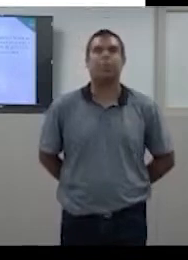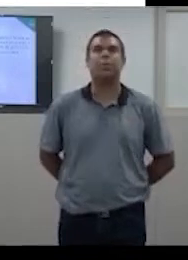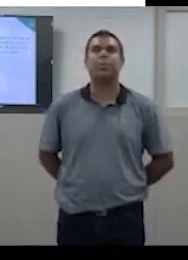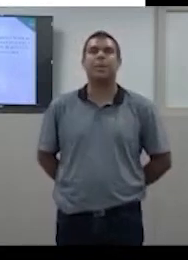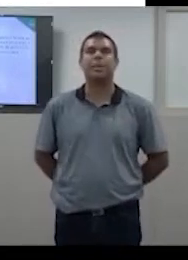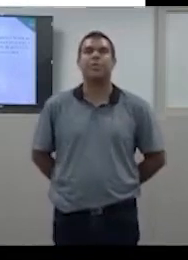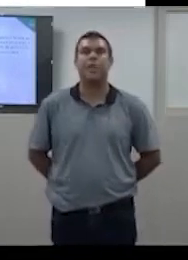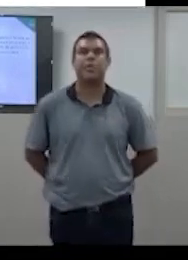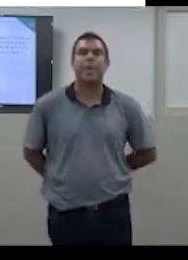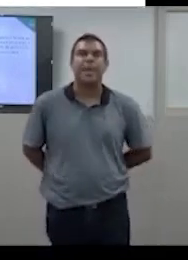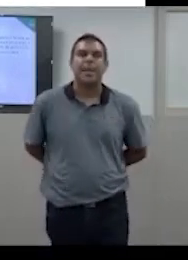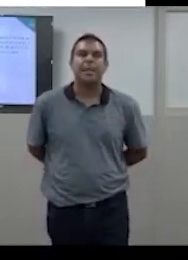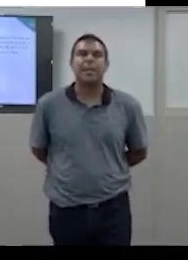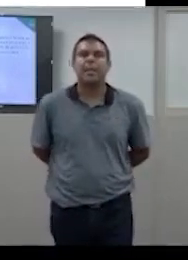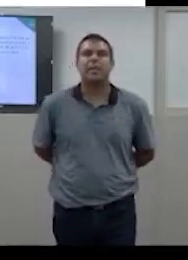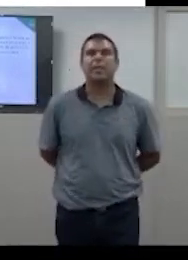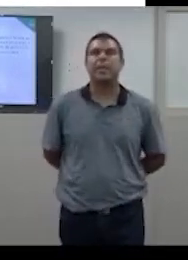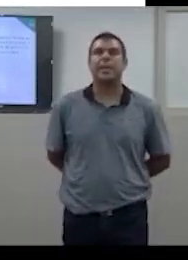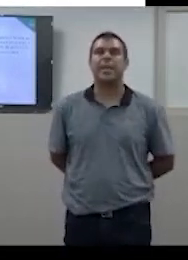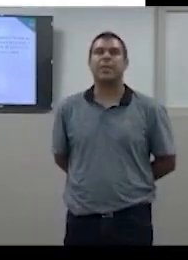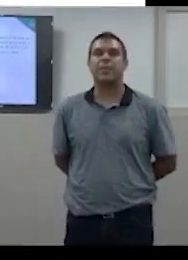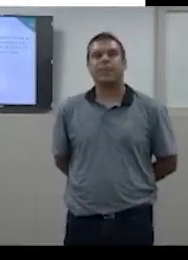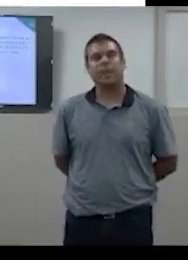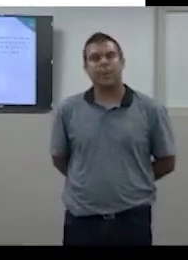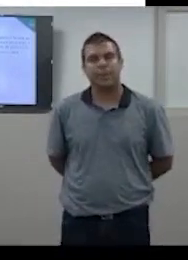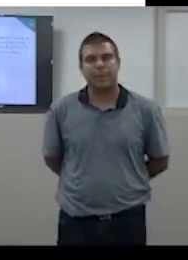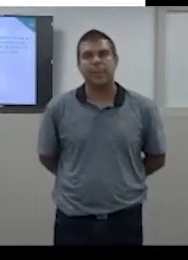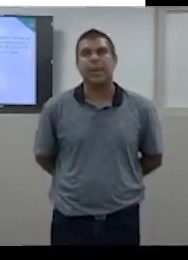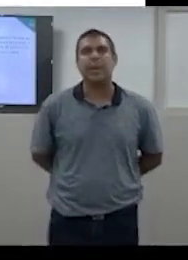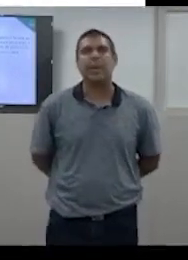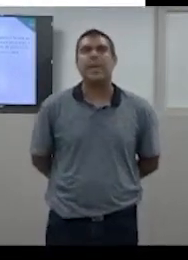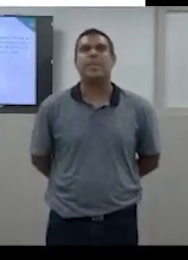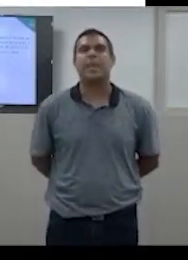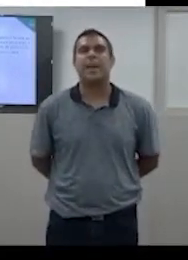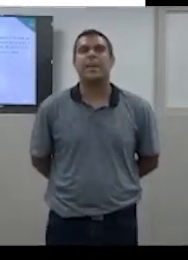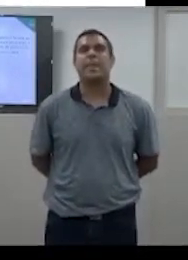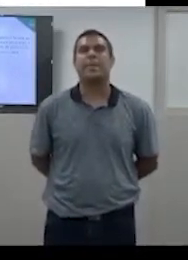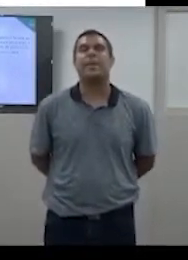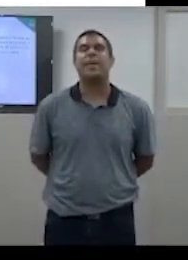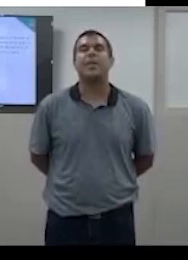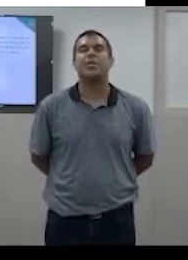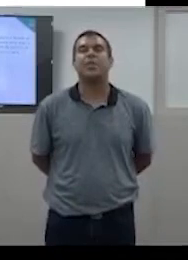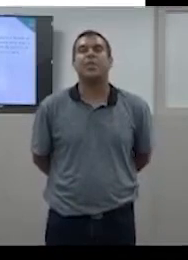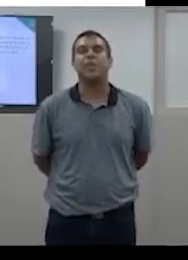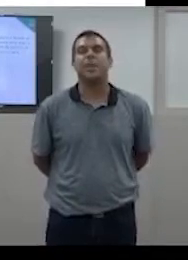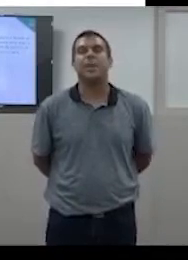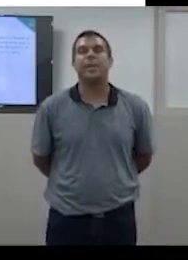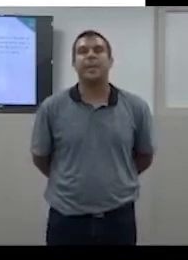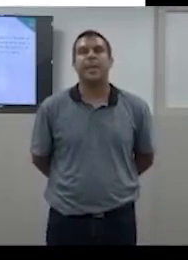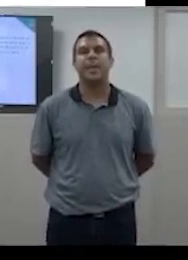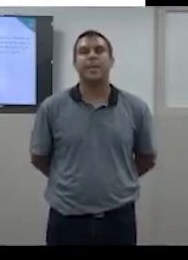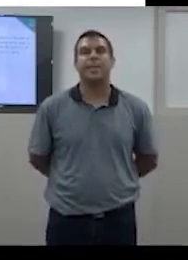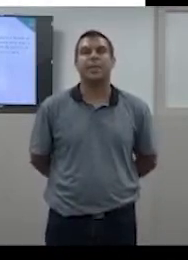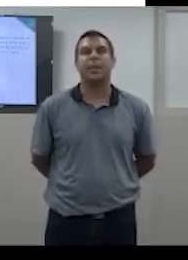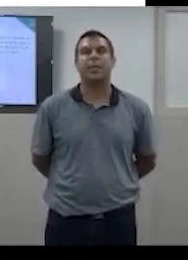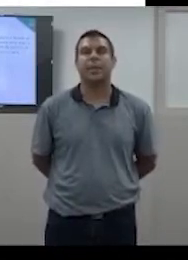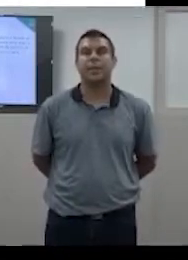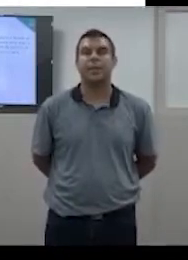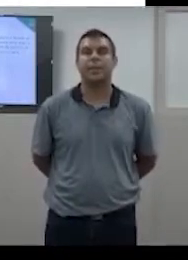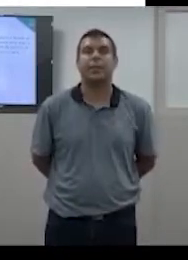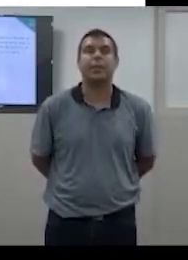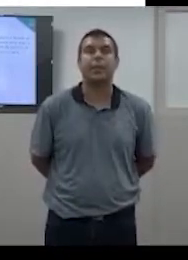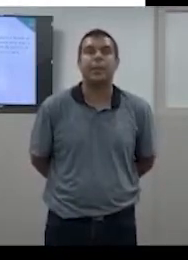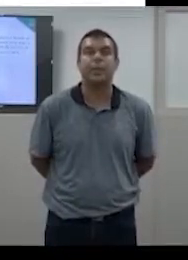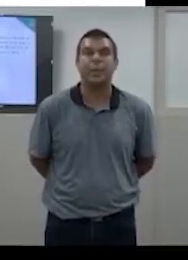mole, que o pessoal dá o costume de chamar. Então ali, a gente vai ter Q, a quantidade de calor inserida, M é a massa, e a gente vai ter ali que L representa o